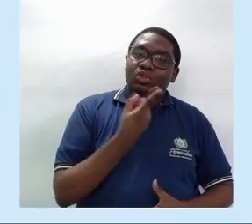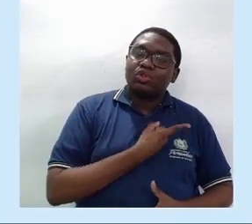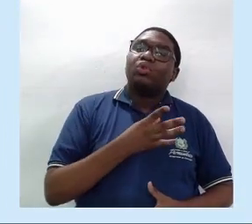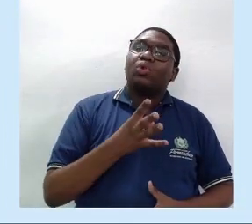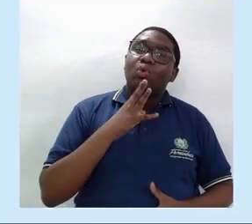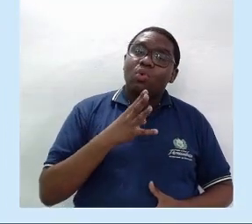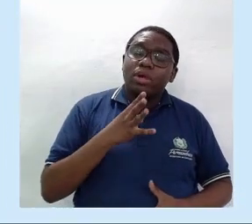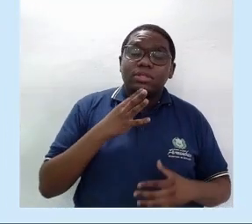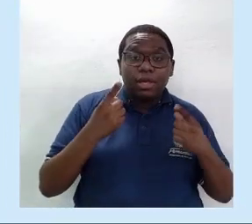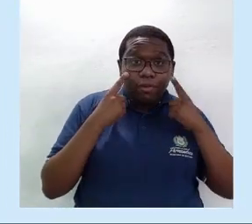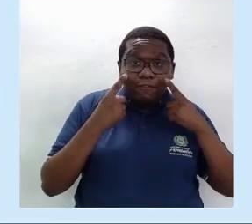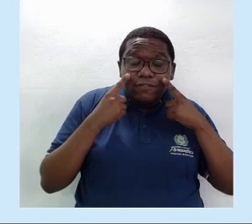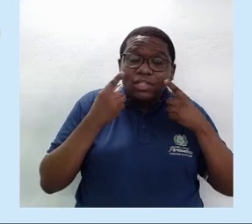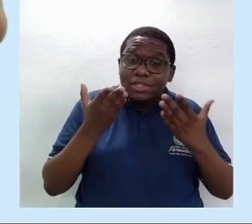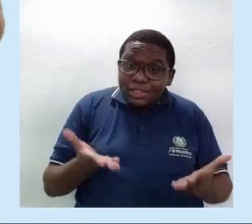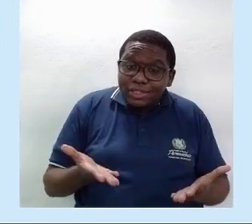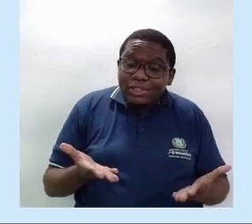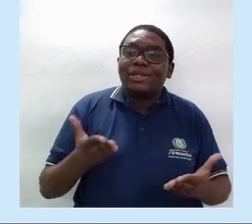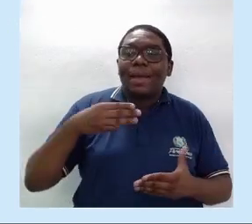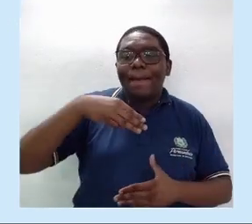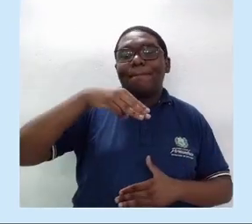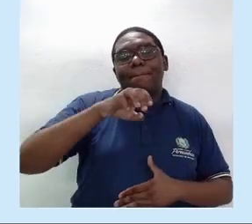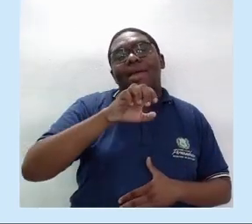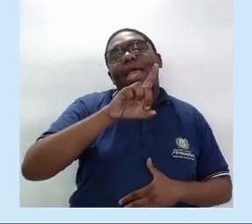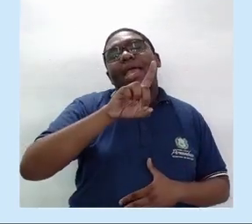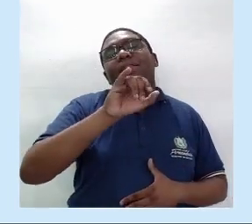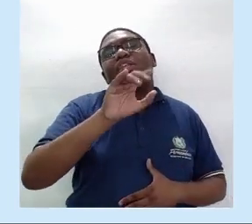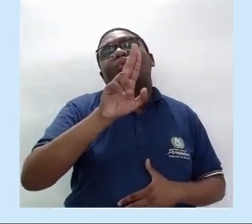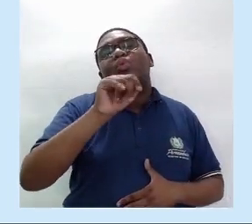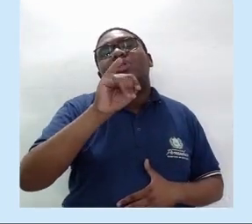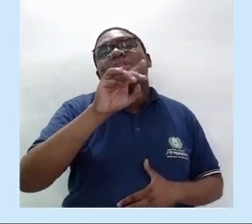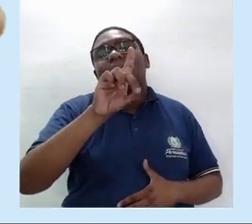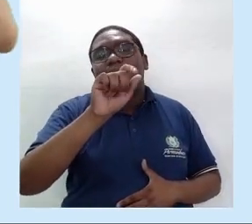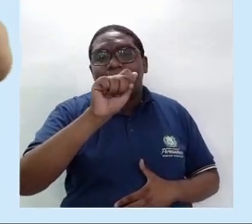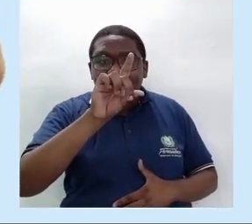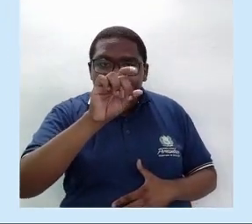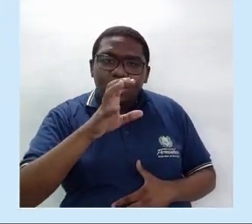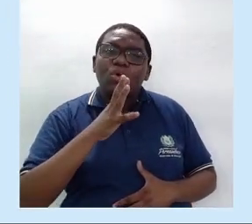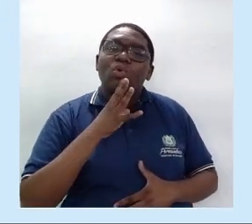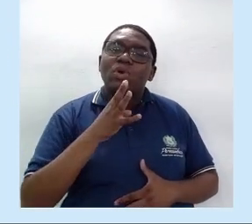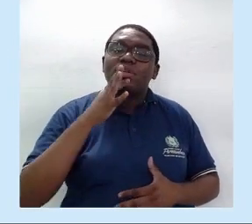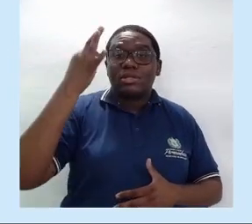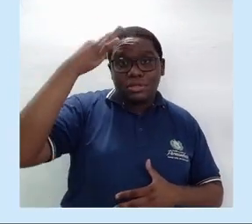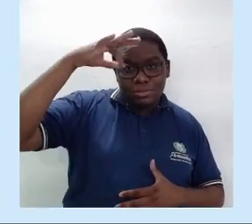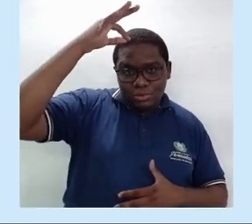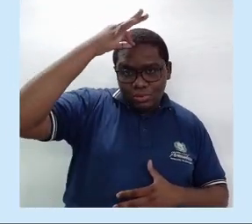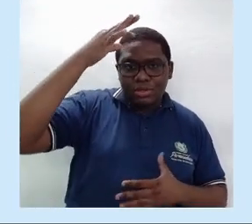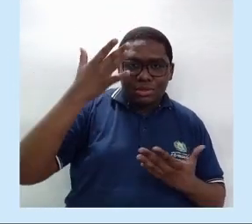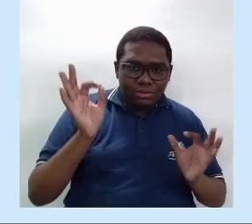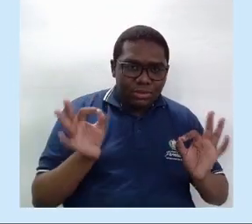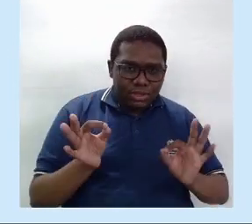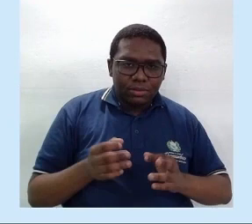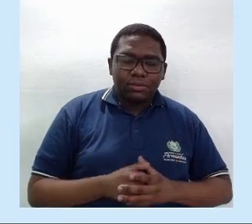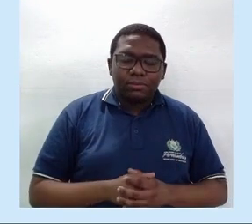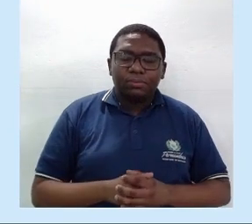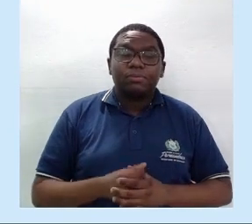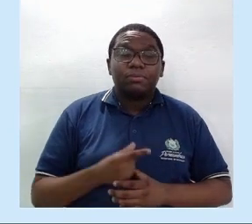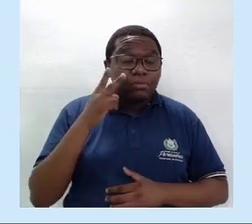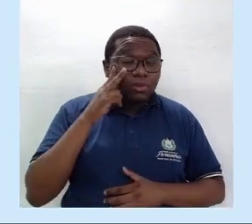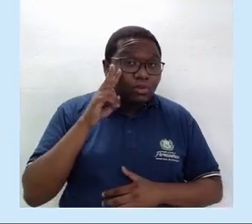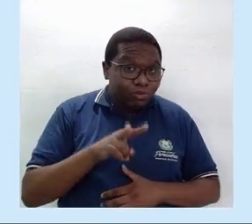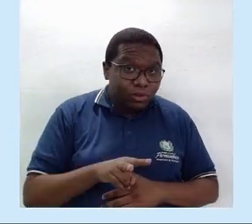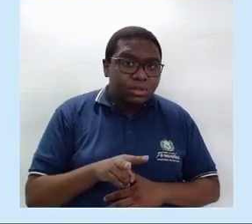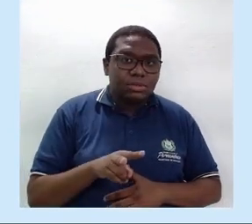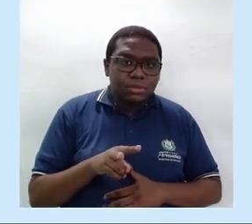Vejam só, certo? Essa questão da mediunidade que nós vamos conhecer, o espiritualismo. Vamos ver aqui. Olhando para a